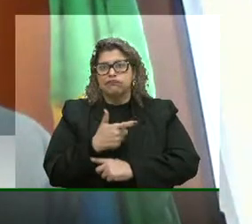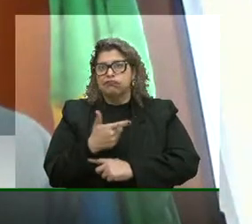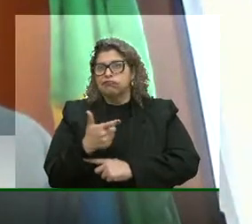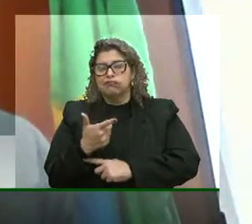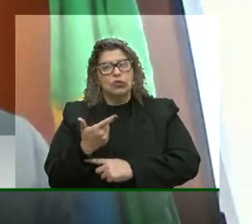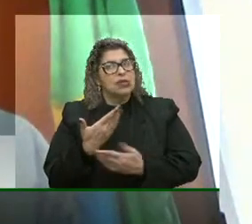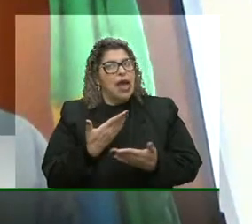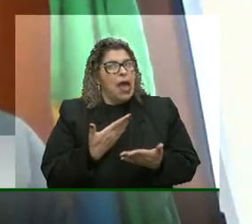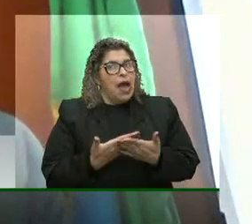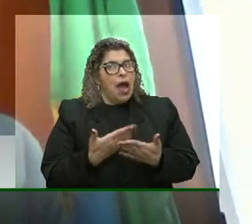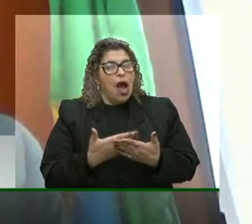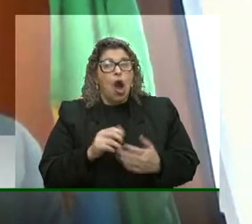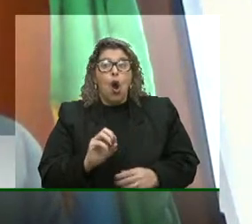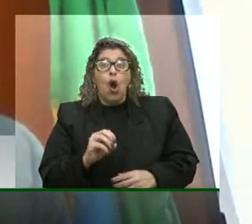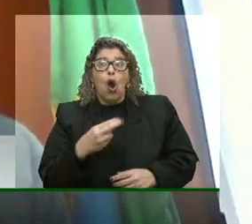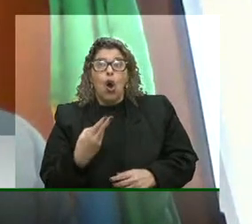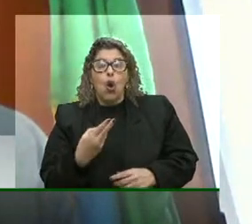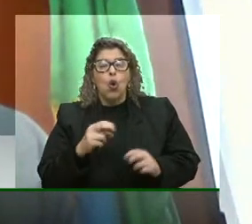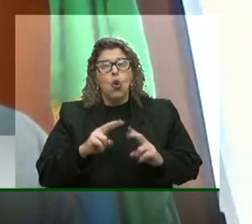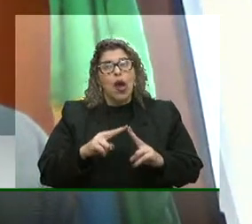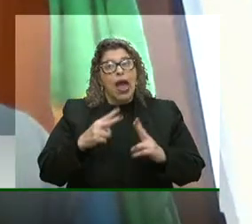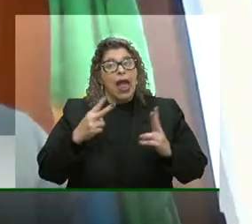durante esse período ou com aulas